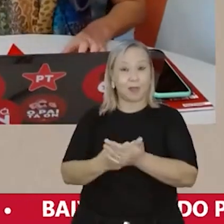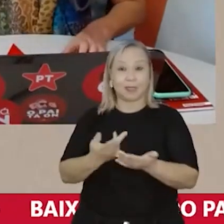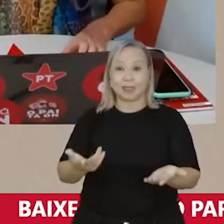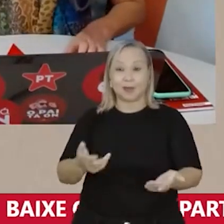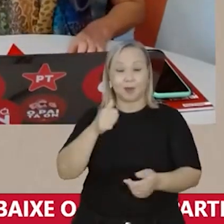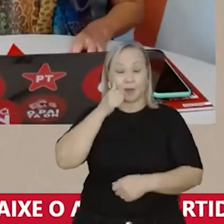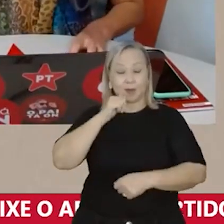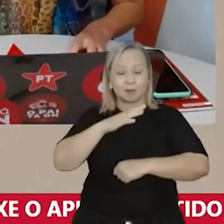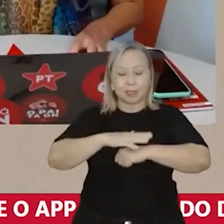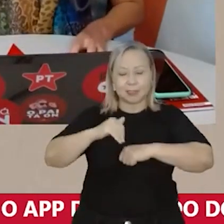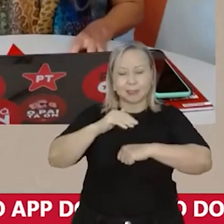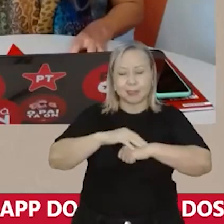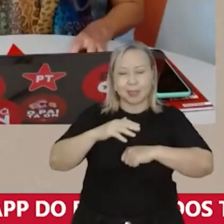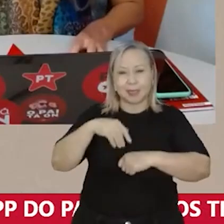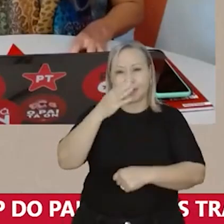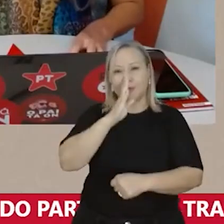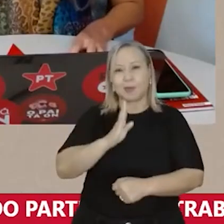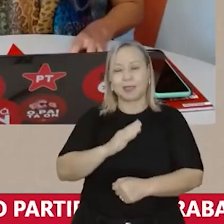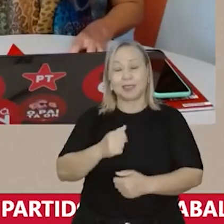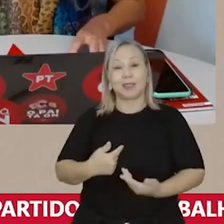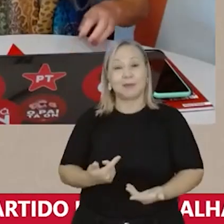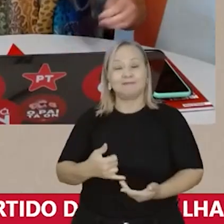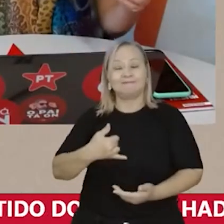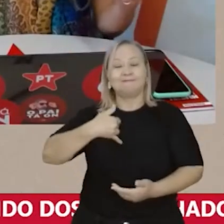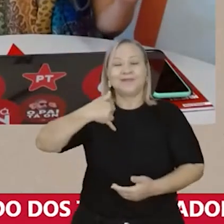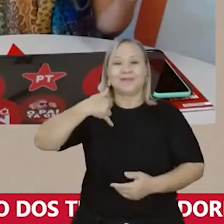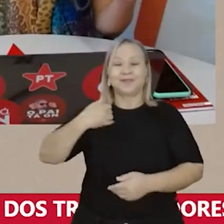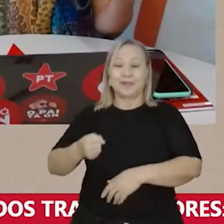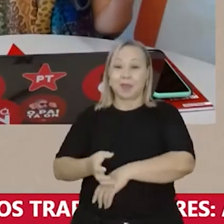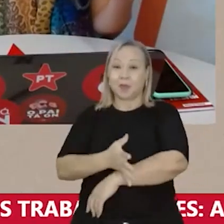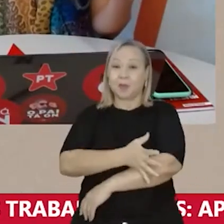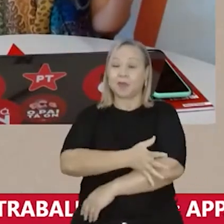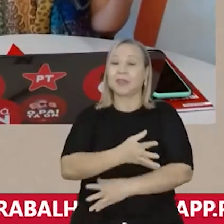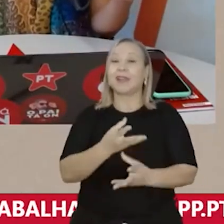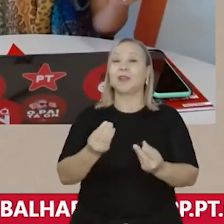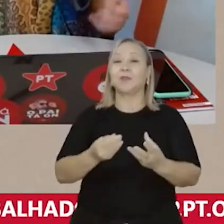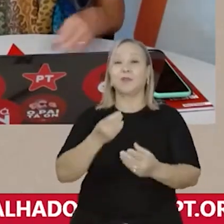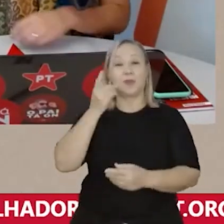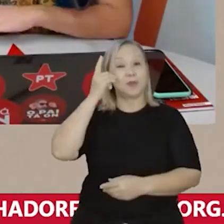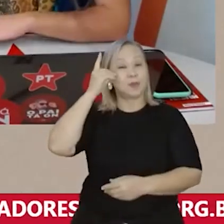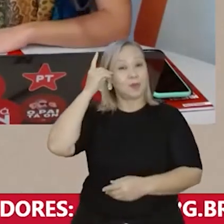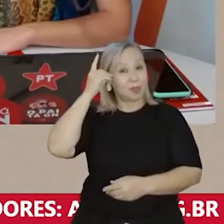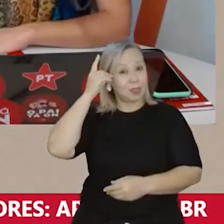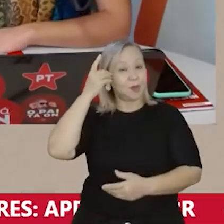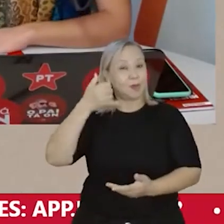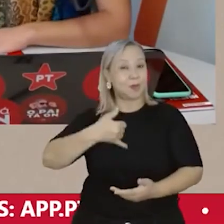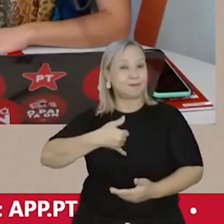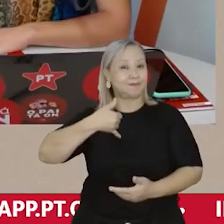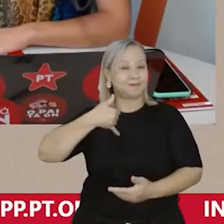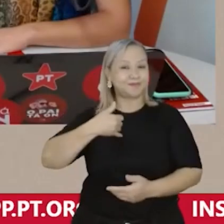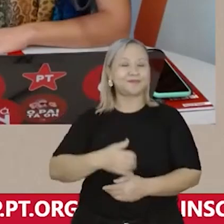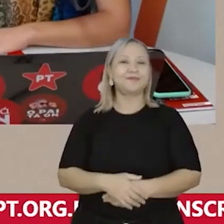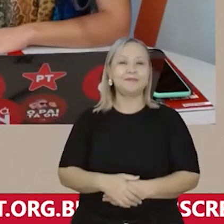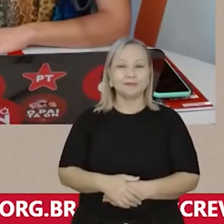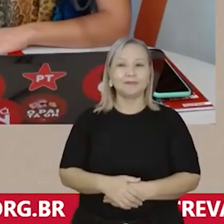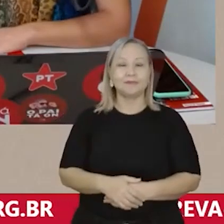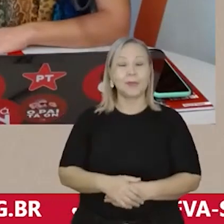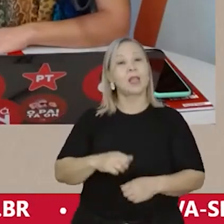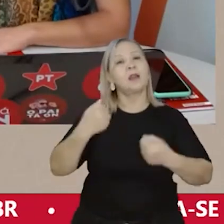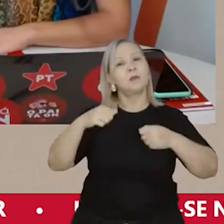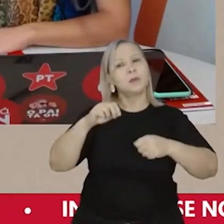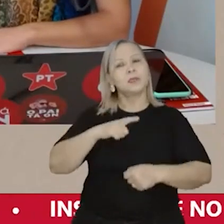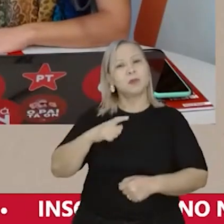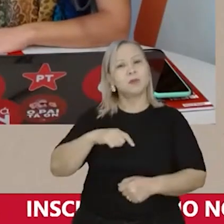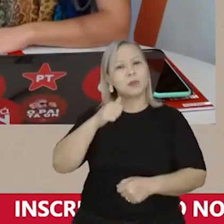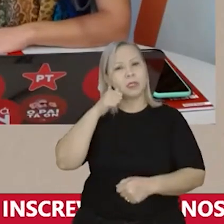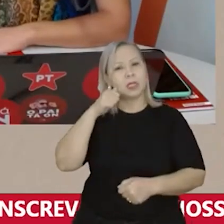Brasil, que foi um orgulho enorme, me emocionei muito. Mas nós temos que ter mulheres em cargos executivos em todas as